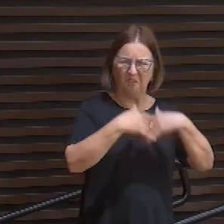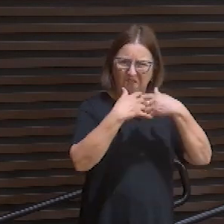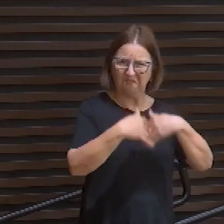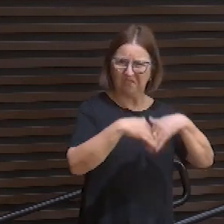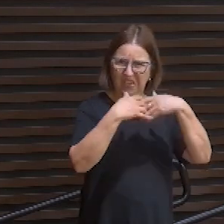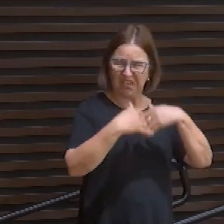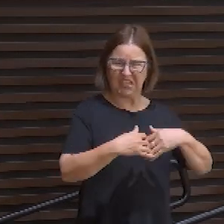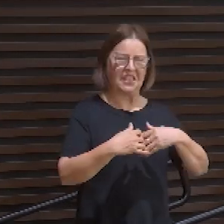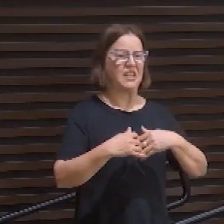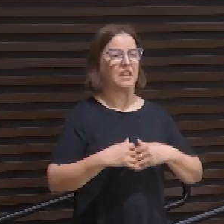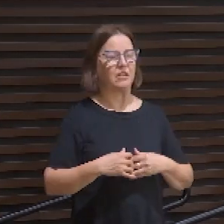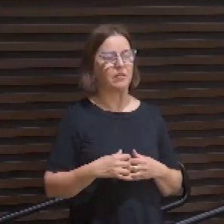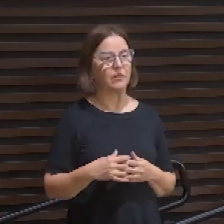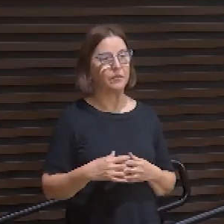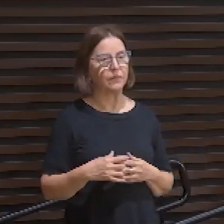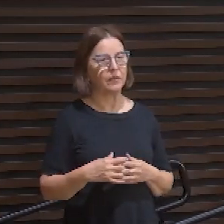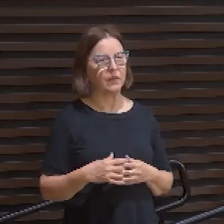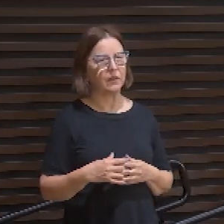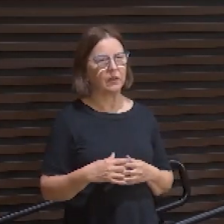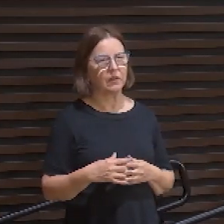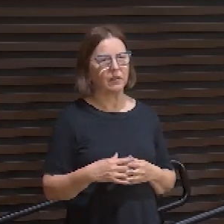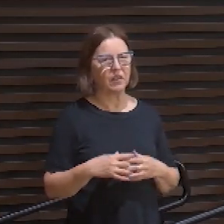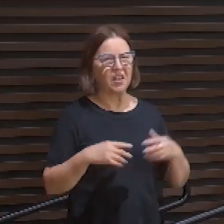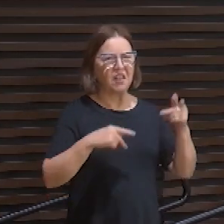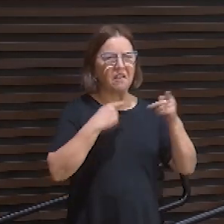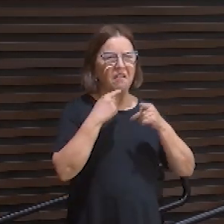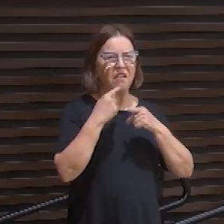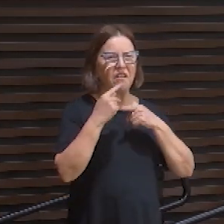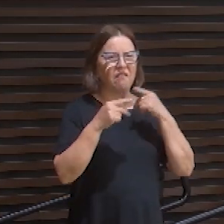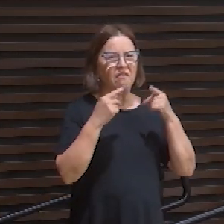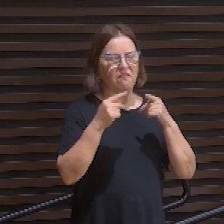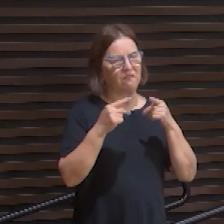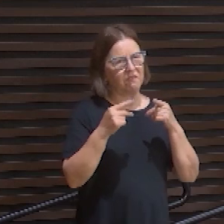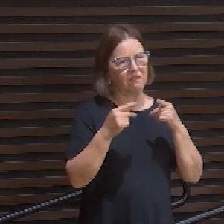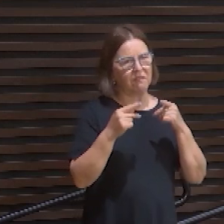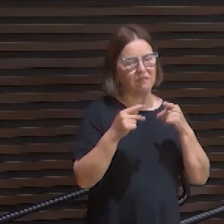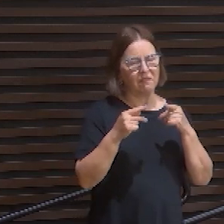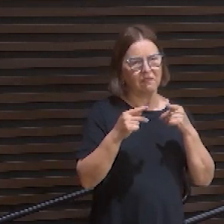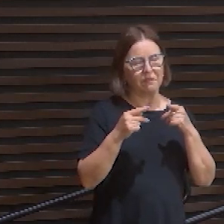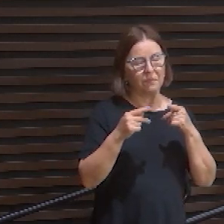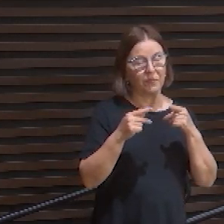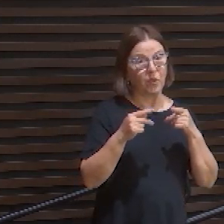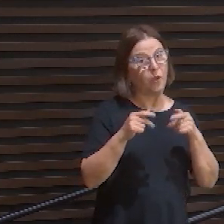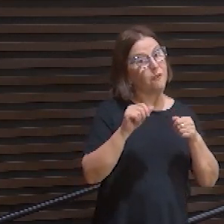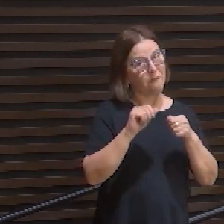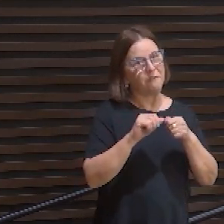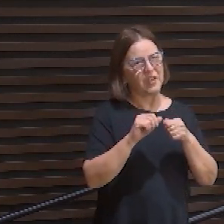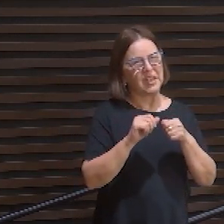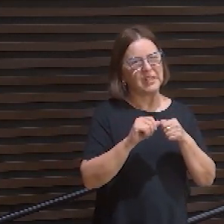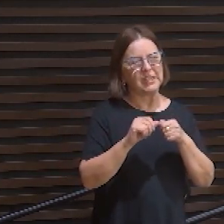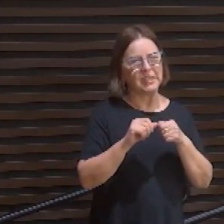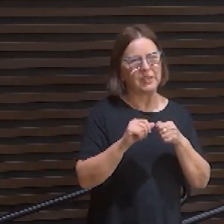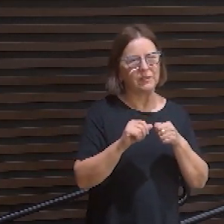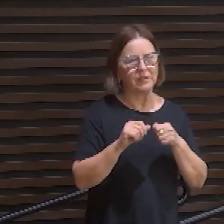fazendo com que o sacrifício de Cristo se empobreça, não tenha